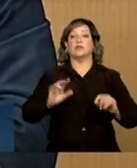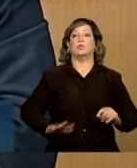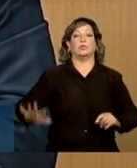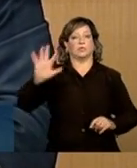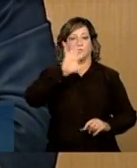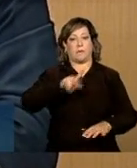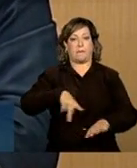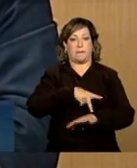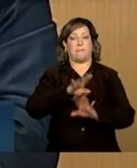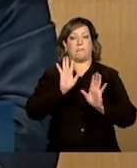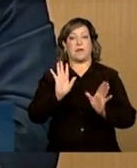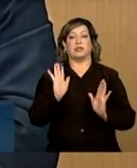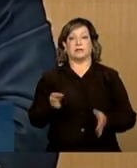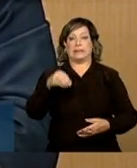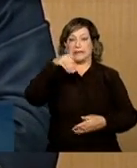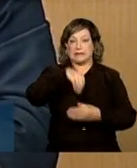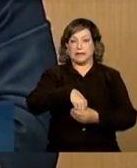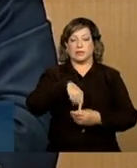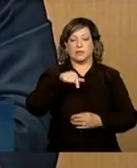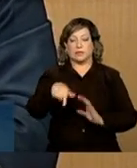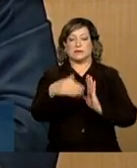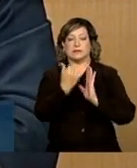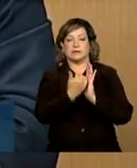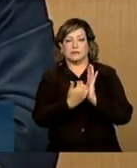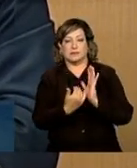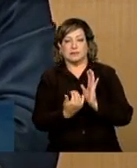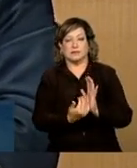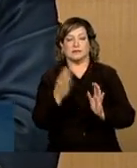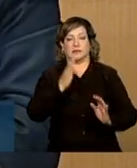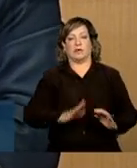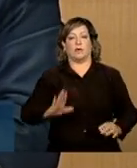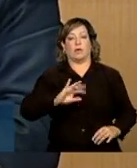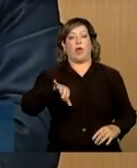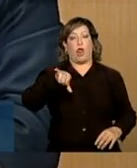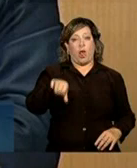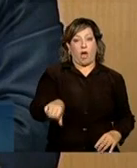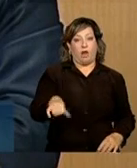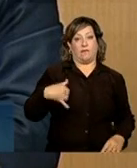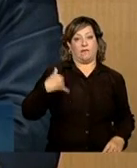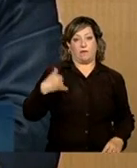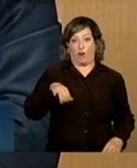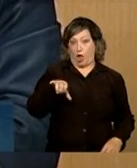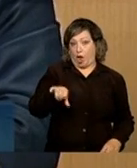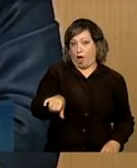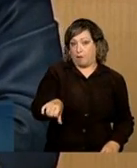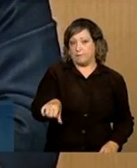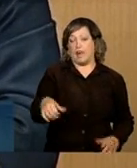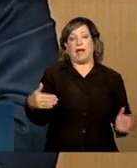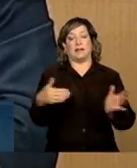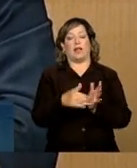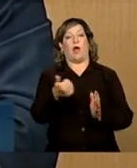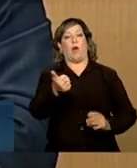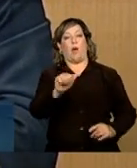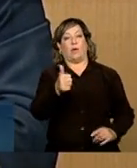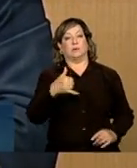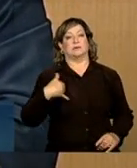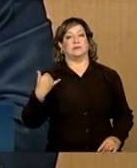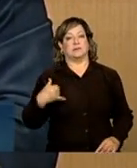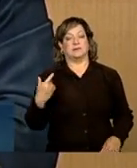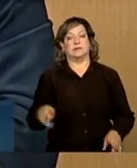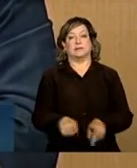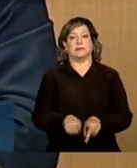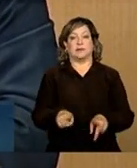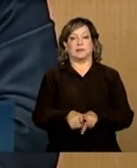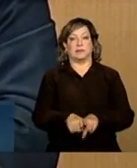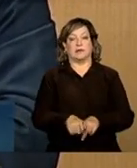já dentro desse esse calendário Nacional na faixa de 9 né a 11 anos E logicamente que as